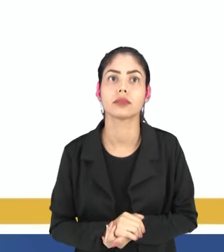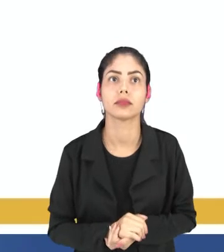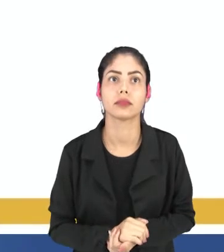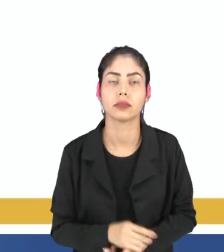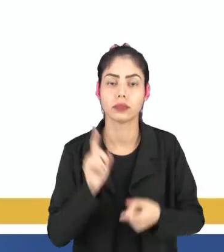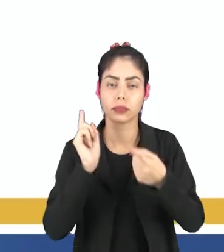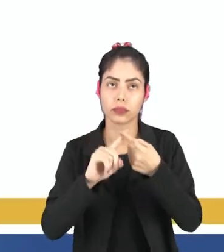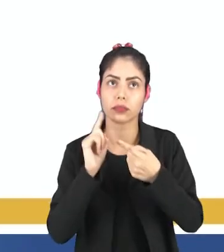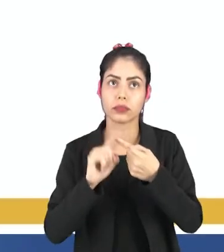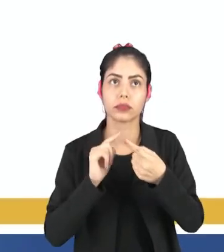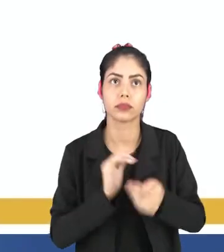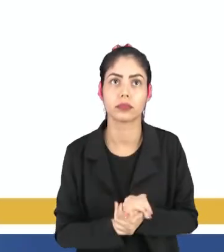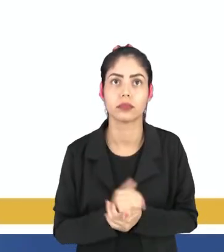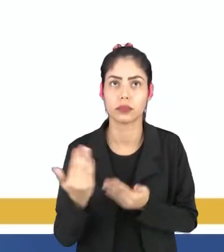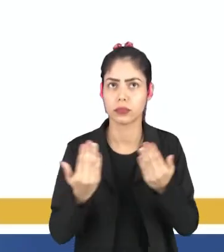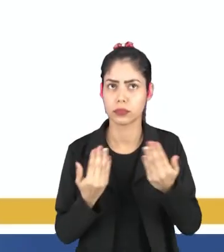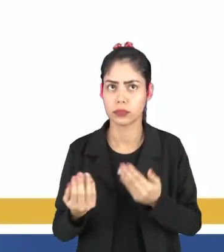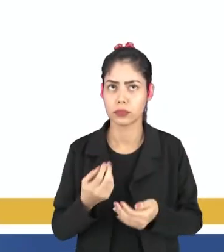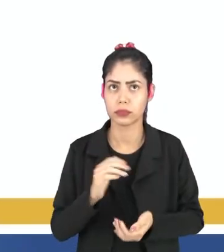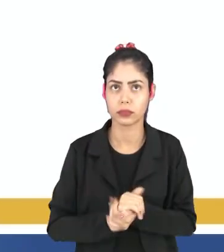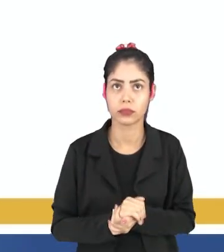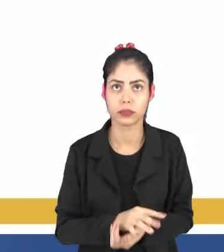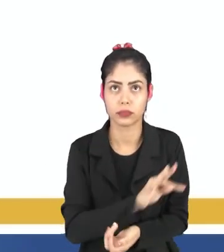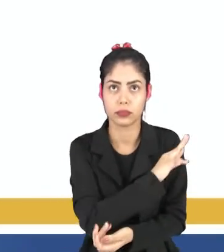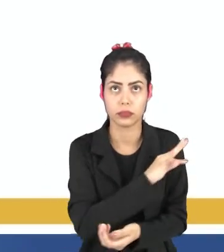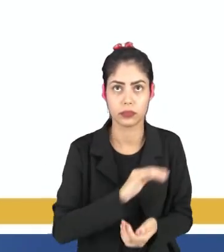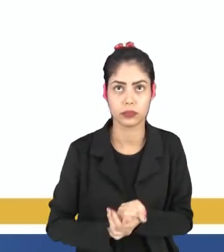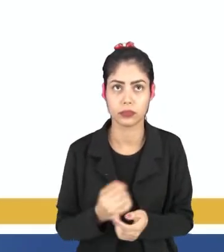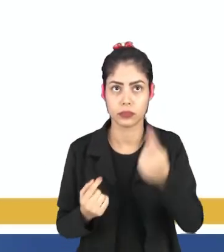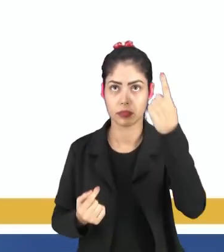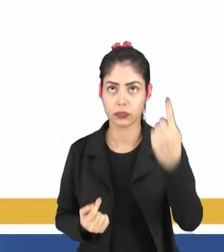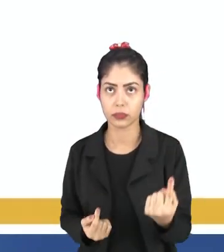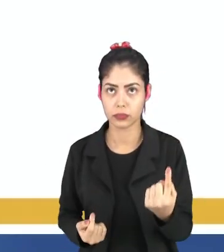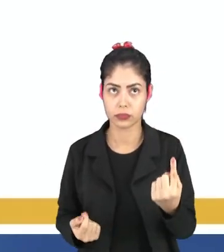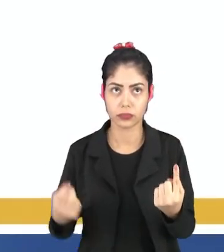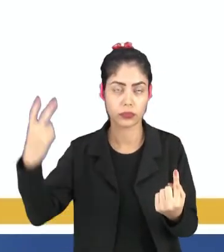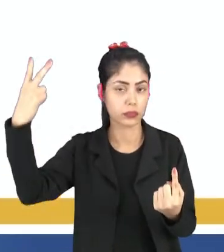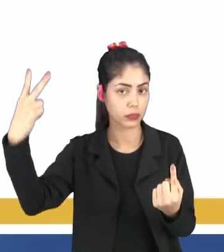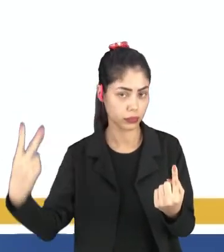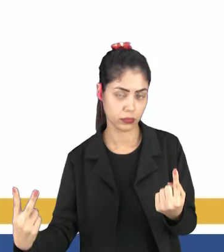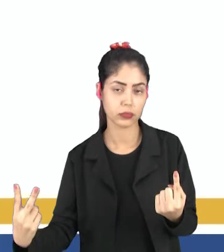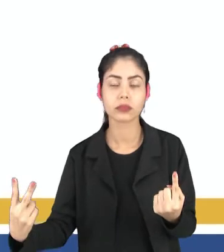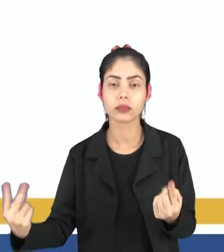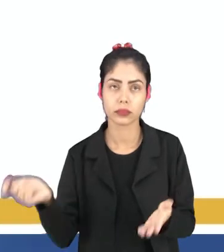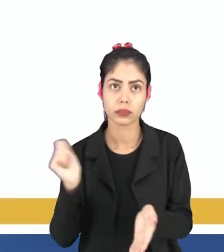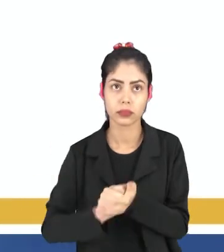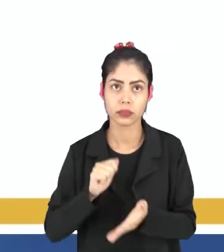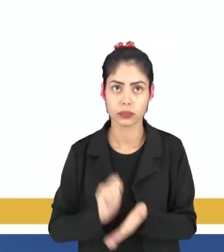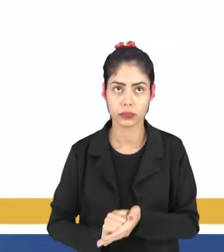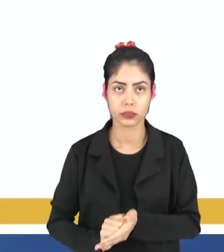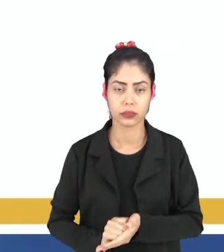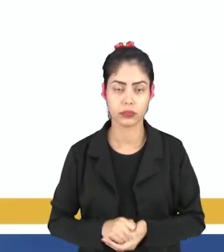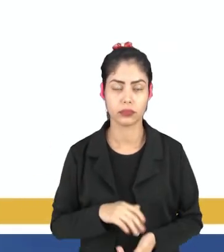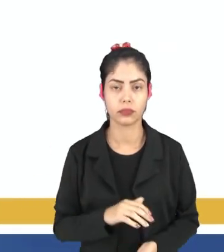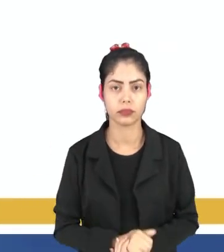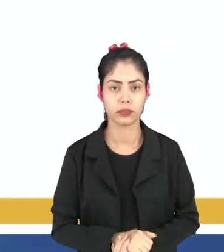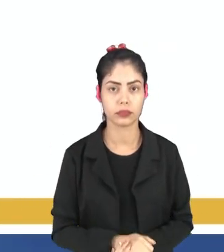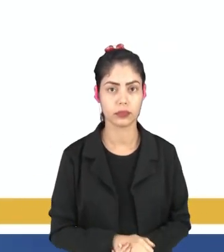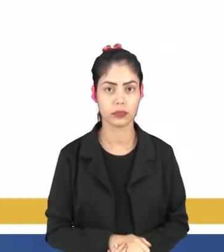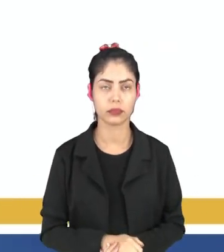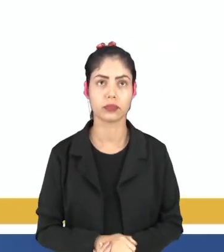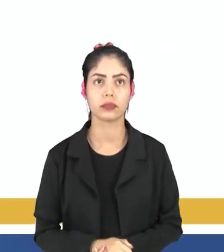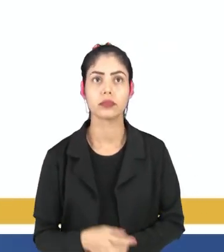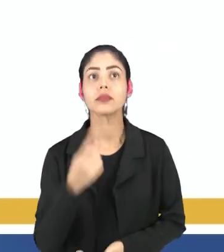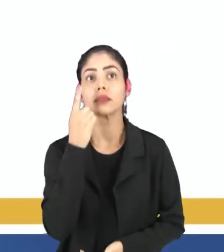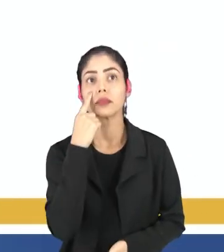questão número 1, bem interessante. Relacione as técnicas de conservação de alimentos da coluna 1 com sua descrição correspondente na coluna 2.